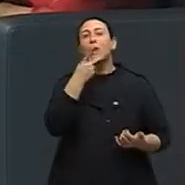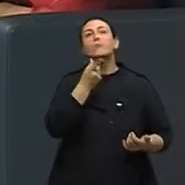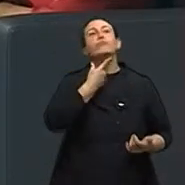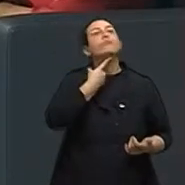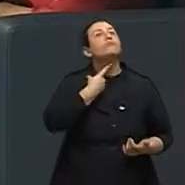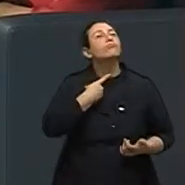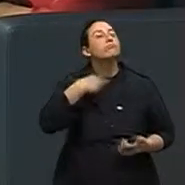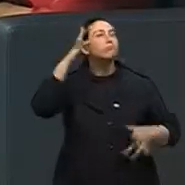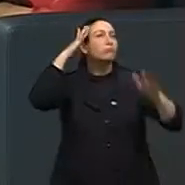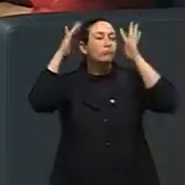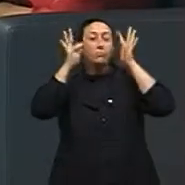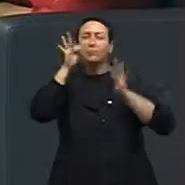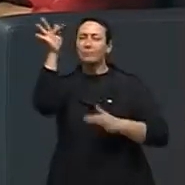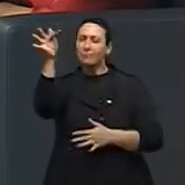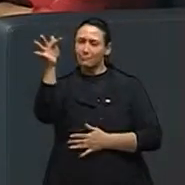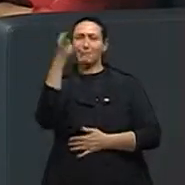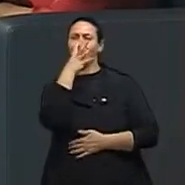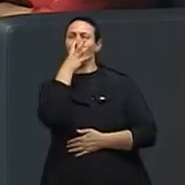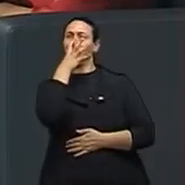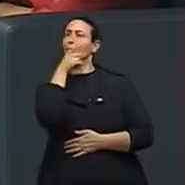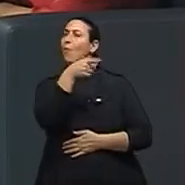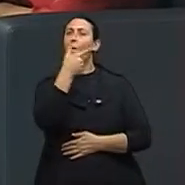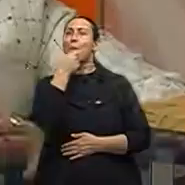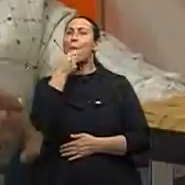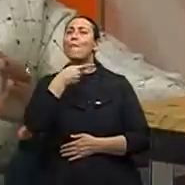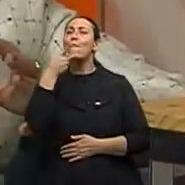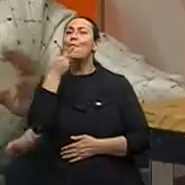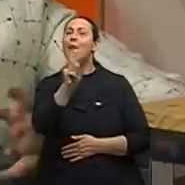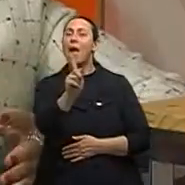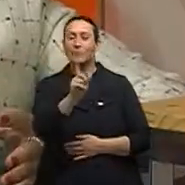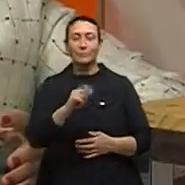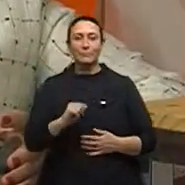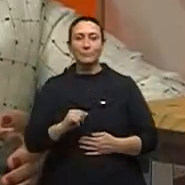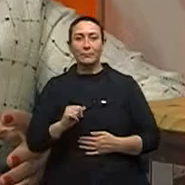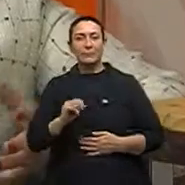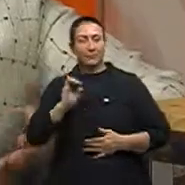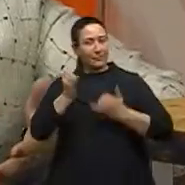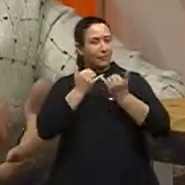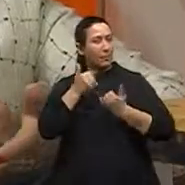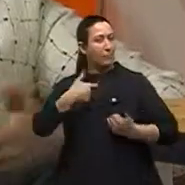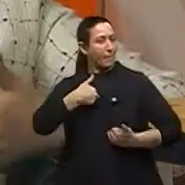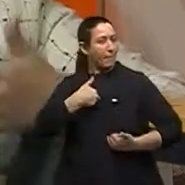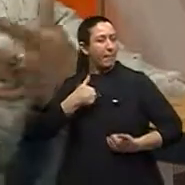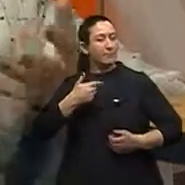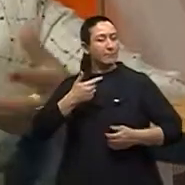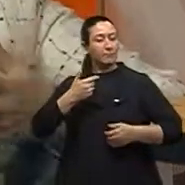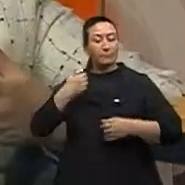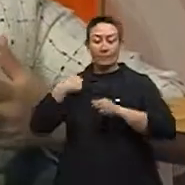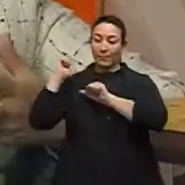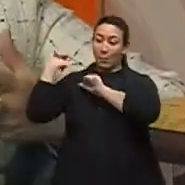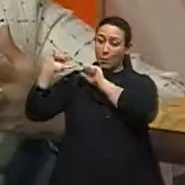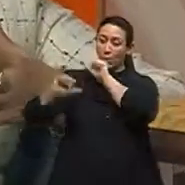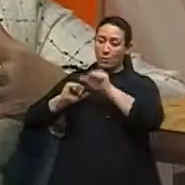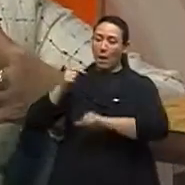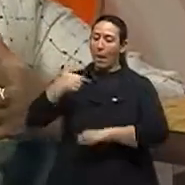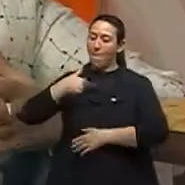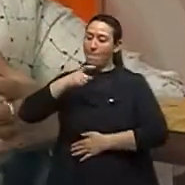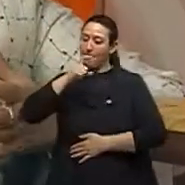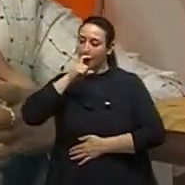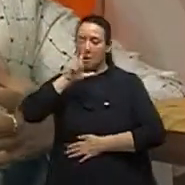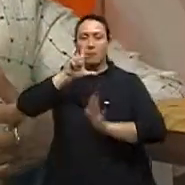inclui duas coisas que nos chamou muito atenção aquele papel de avô que seria uma mudança de identidade para